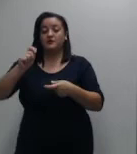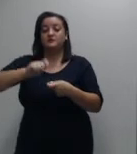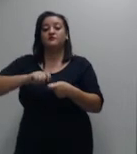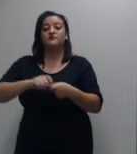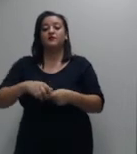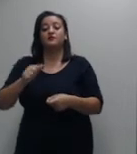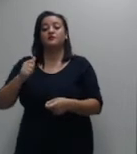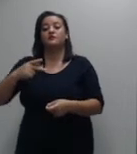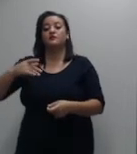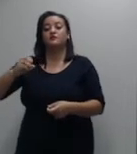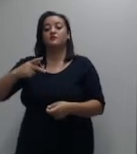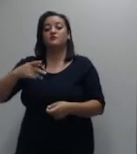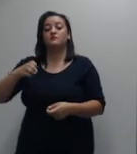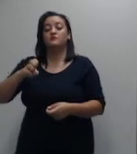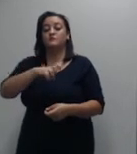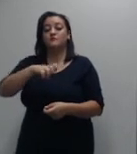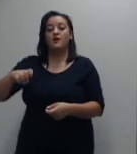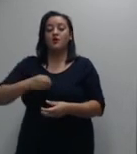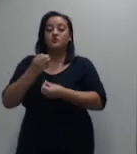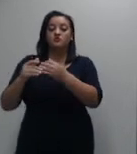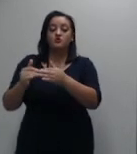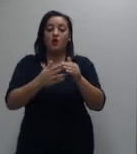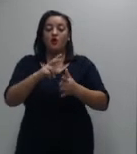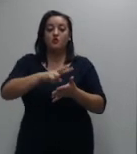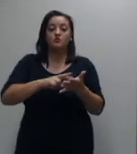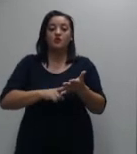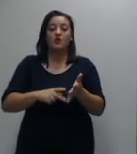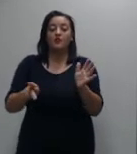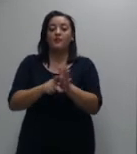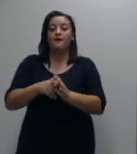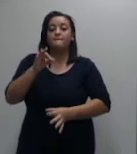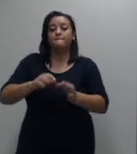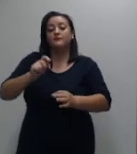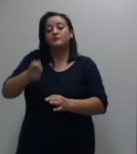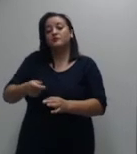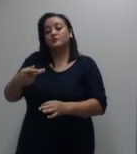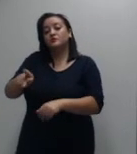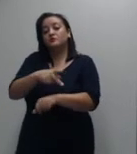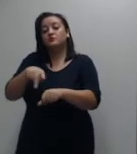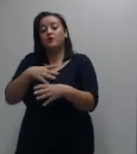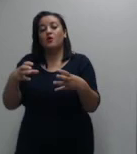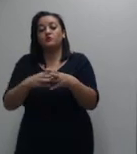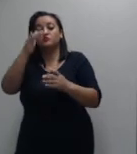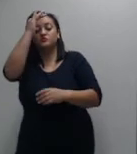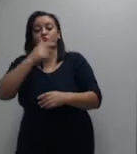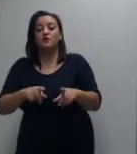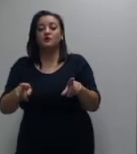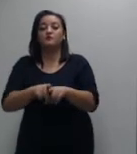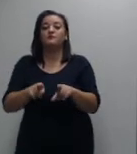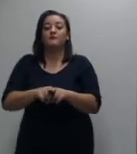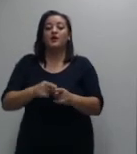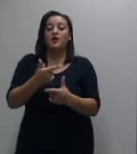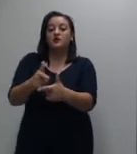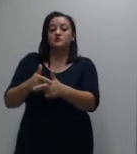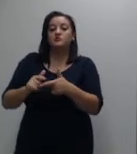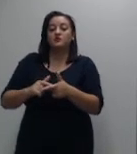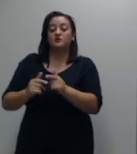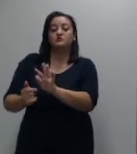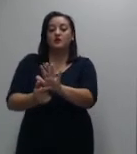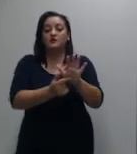potência ou forma utiliza a própria e esse estrangeiro o conjunto de todas as formas e os passos corretos em funcionamento